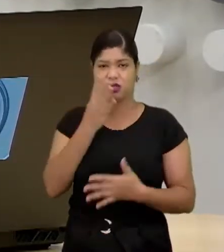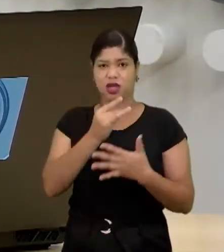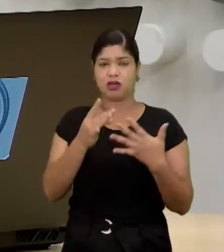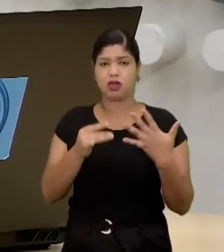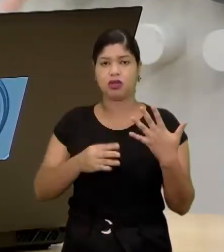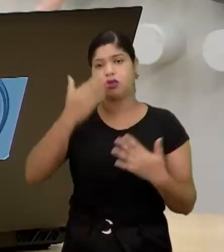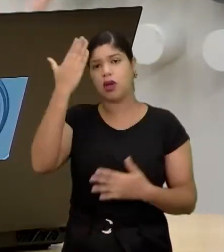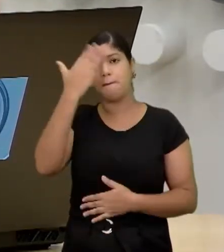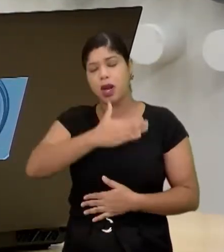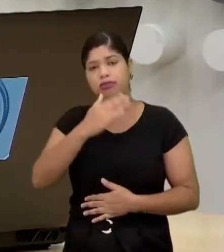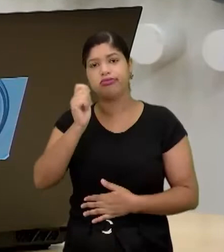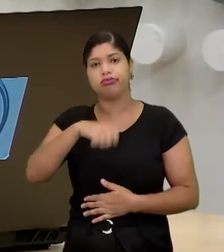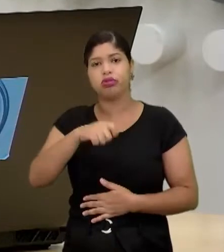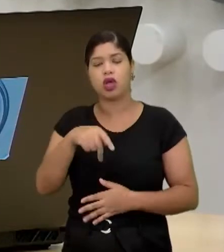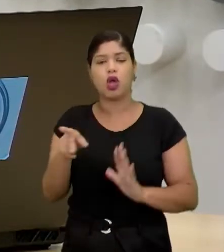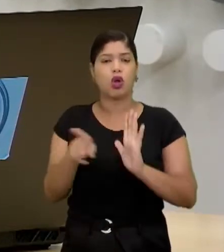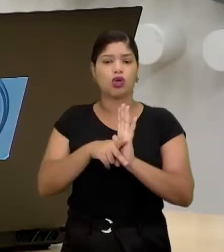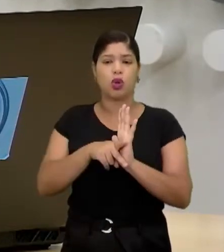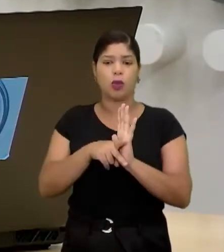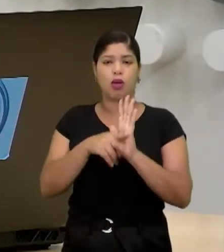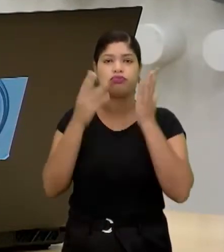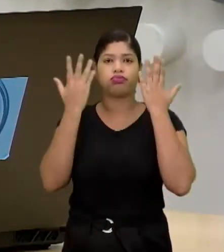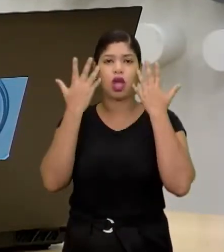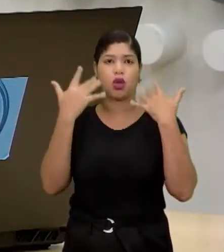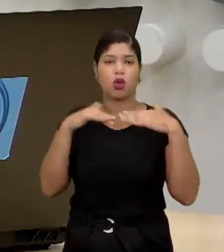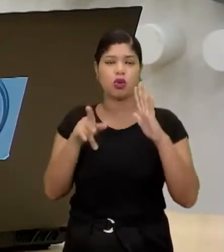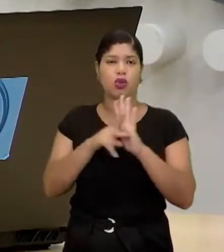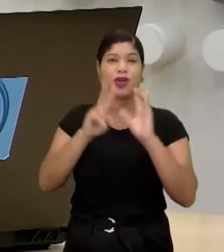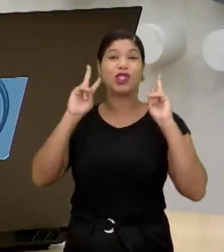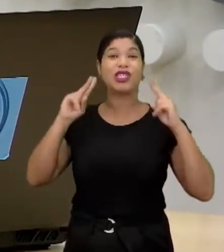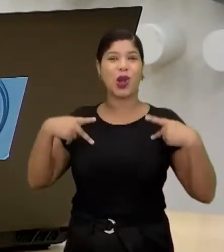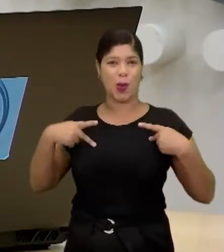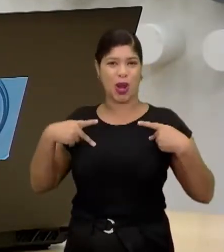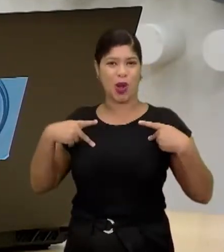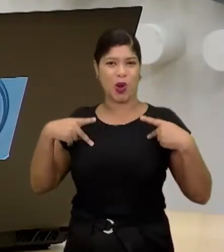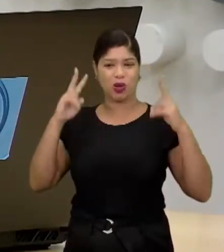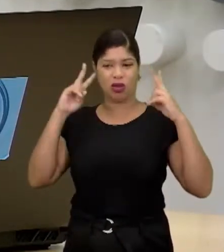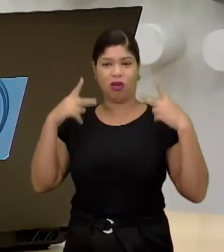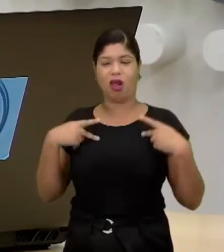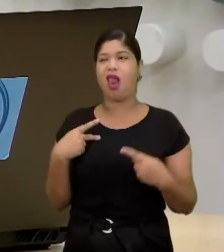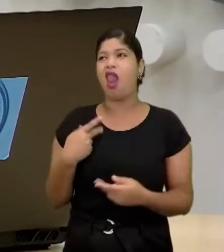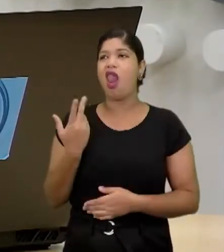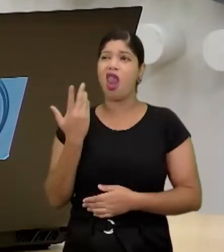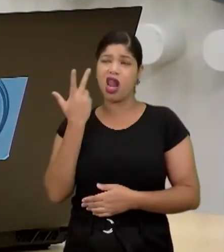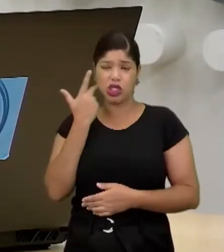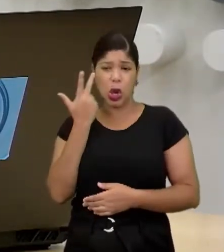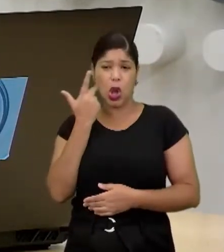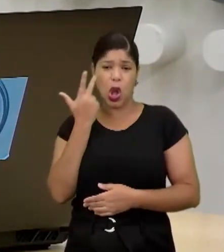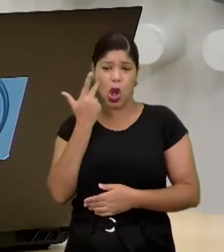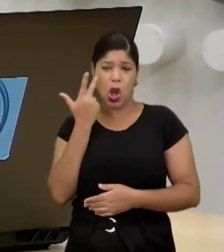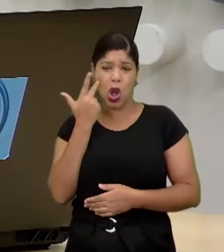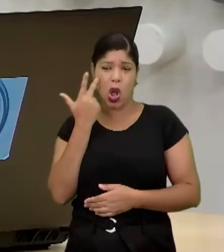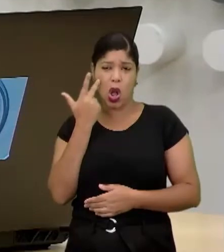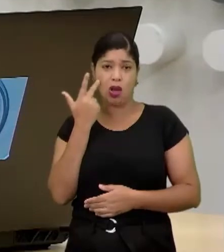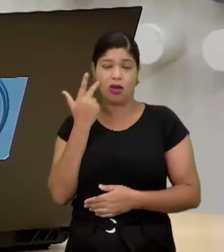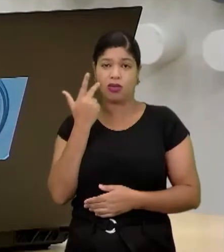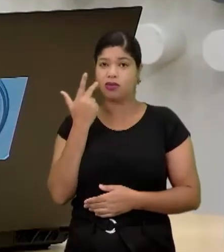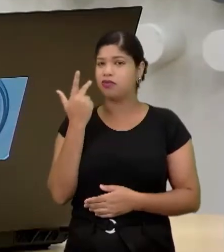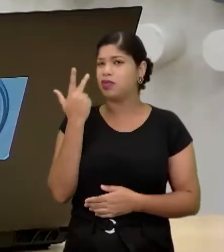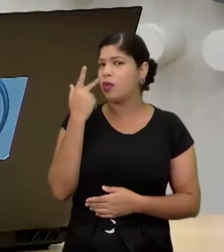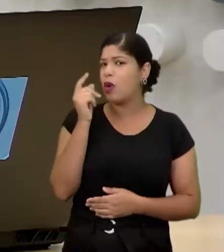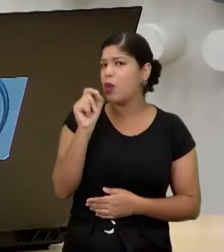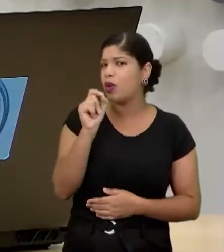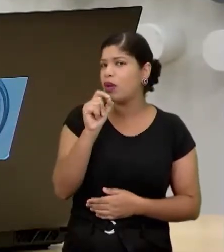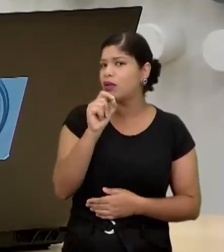comprovado a respeito da natureza humana você pode tanto defender que nós somos naturalmente de